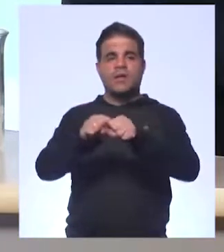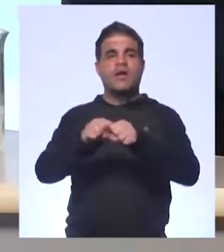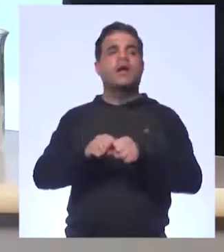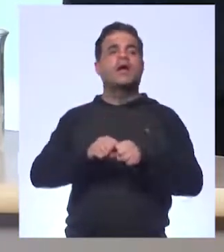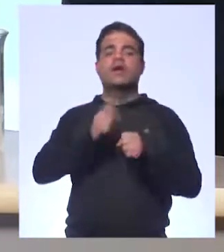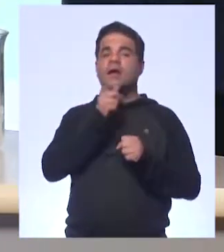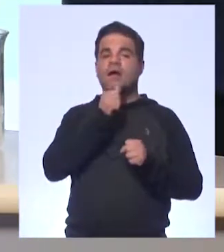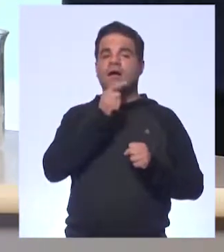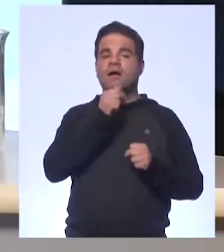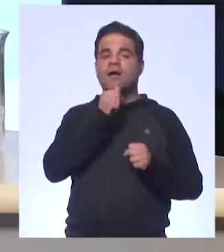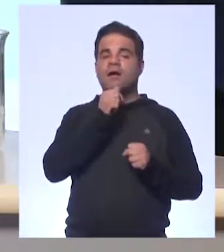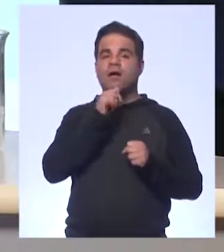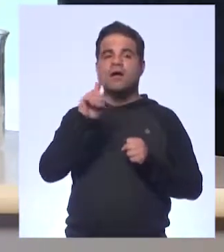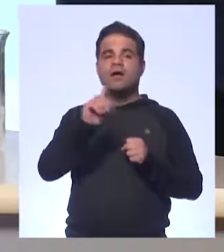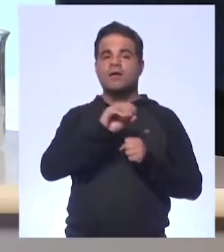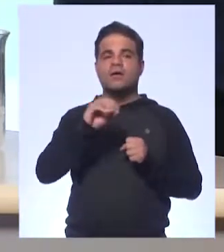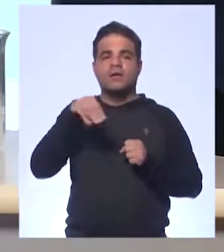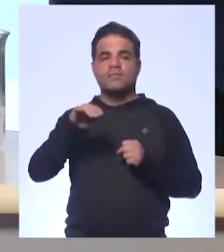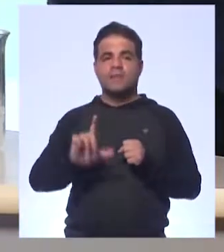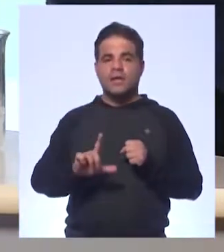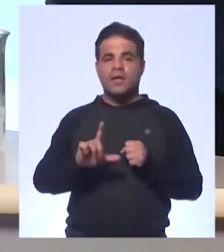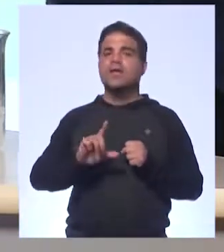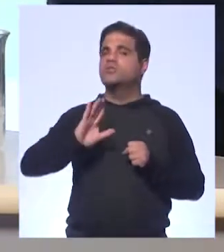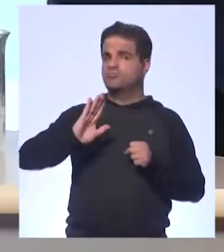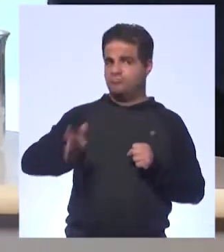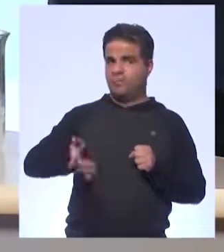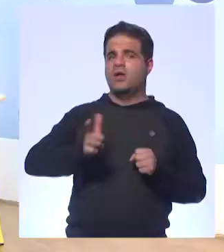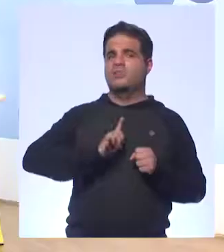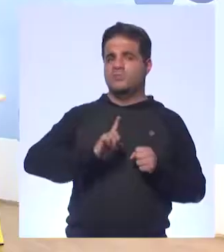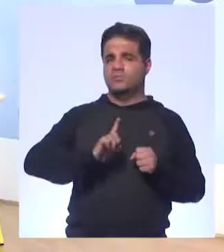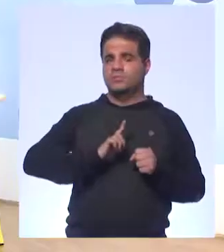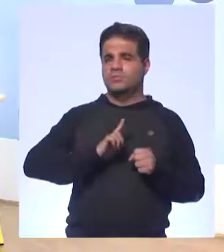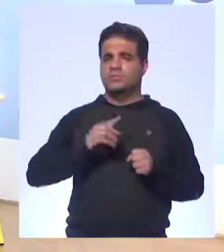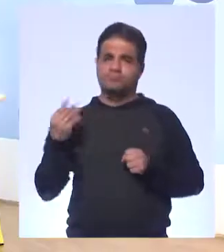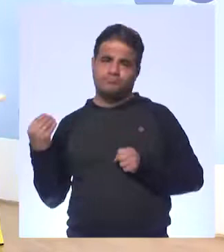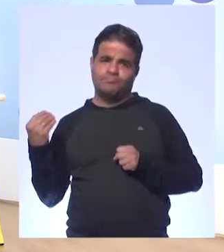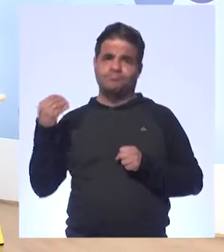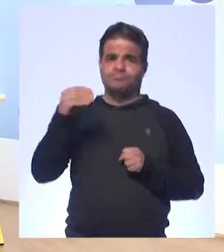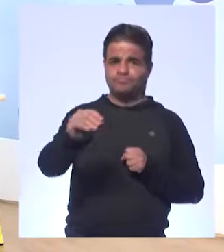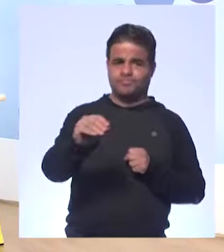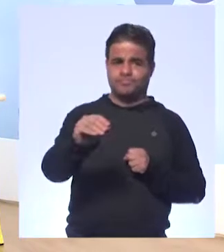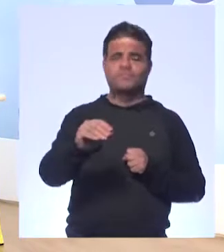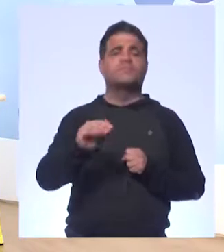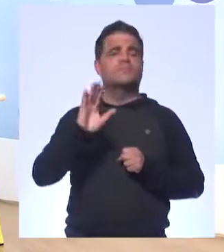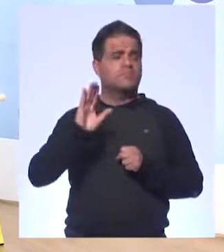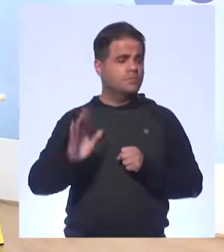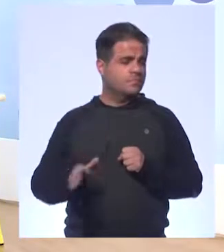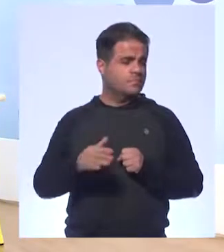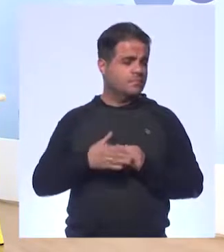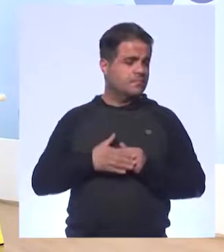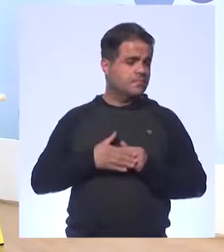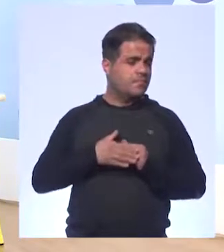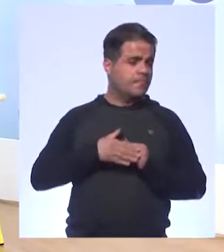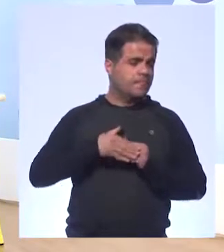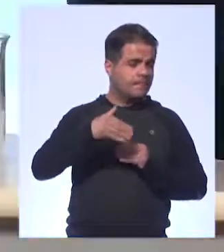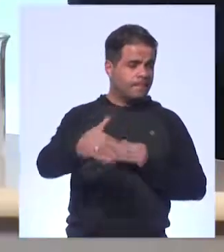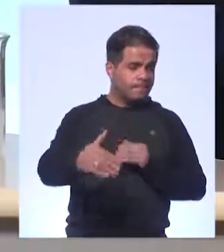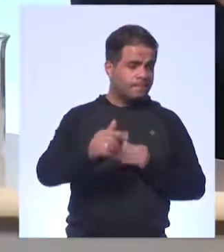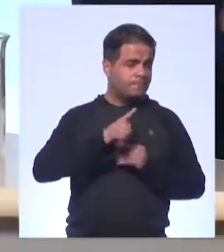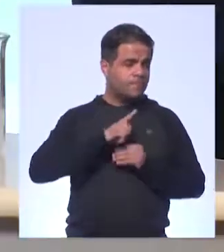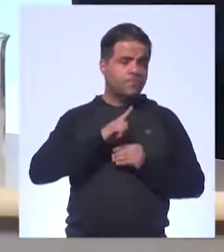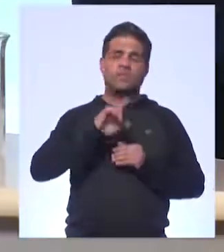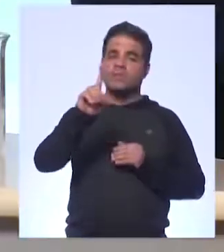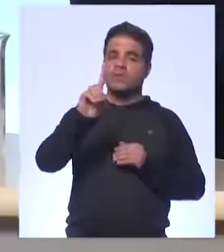a água, né? Os 100 ml de água que eu tinha. Vou colocar aqui, né? Então, aqui eu tenho